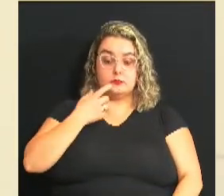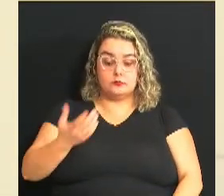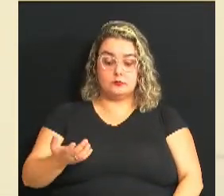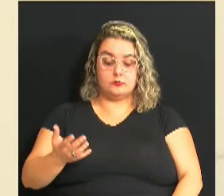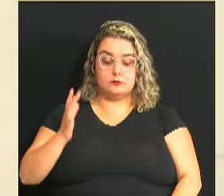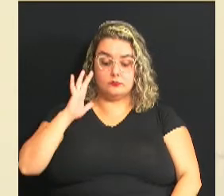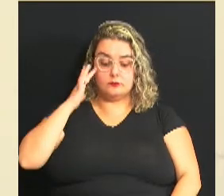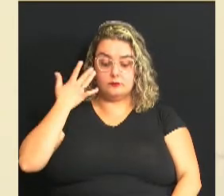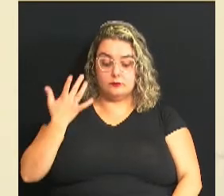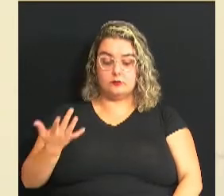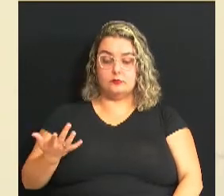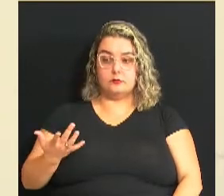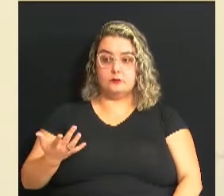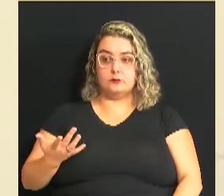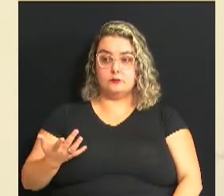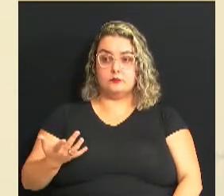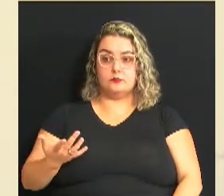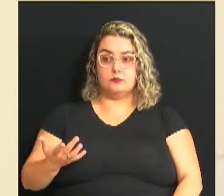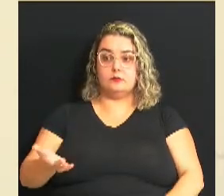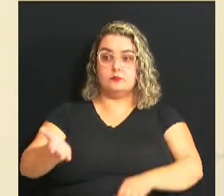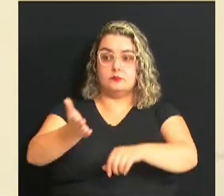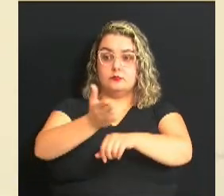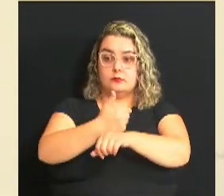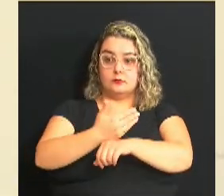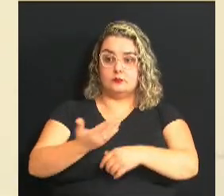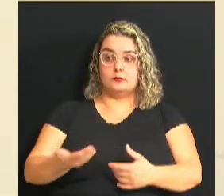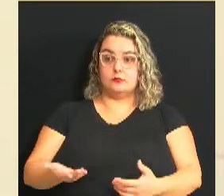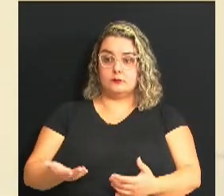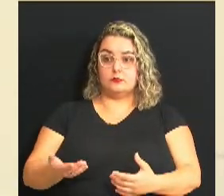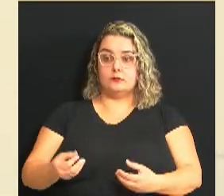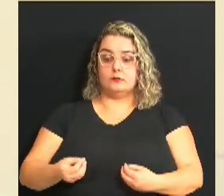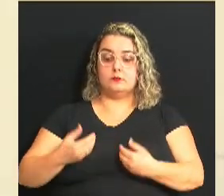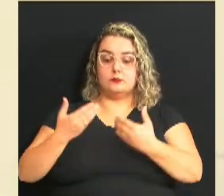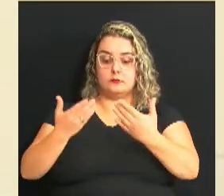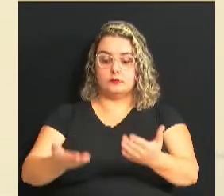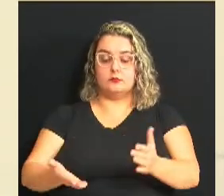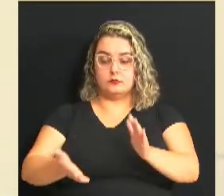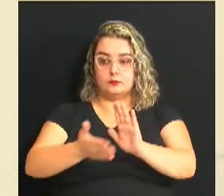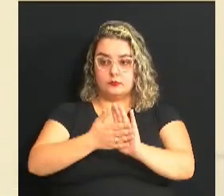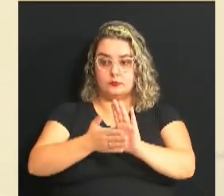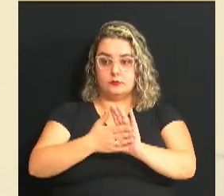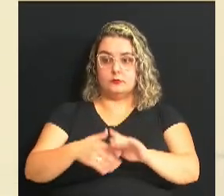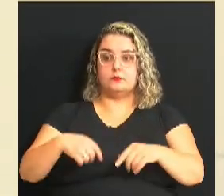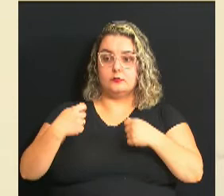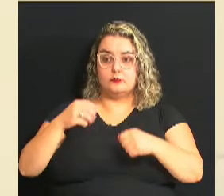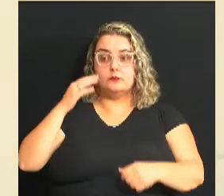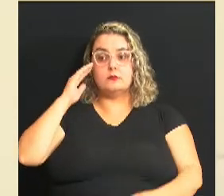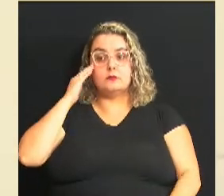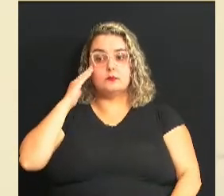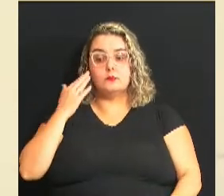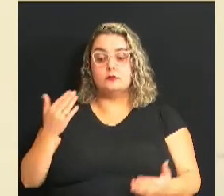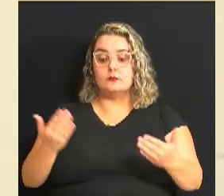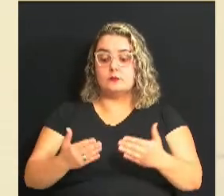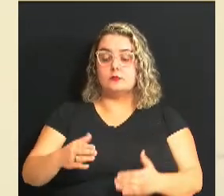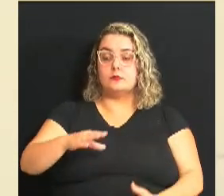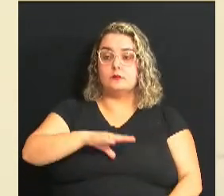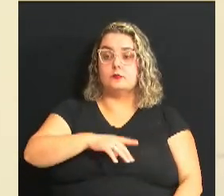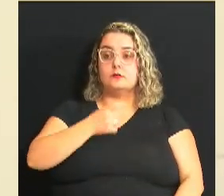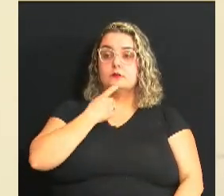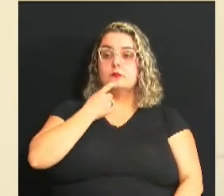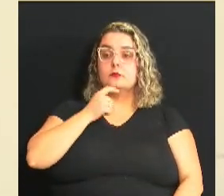que, antes da gente colocar uma proposta, a gente tem que entender, hoje em Campinas, o que